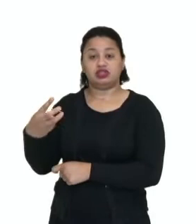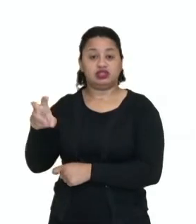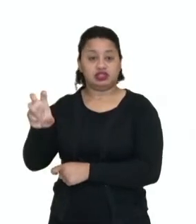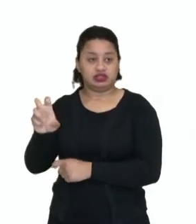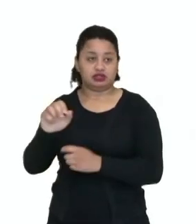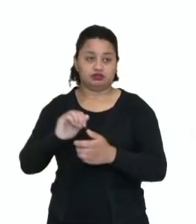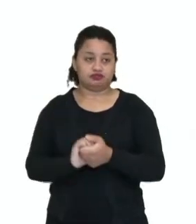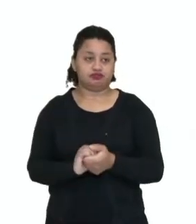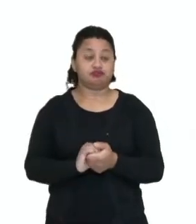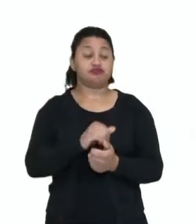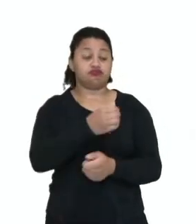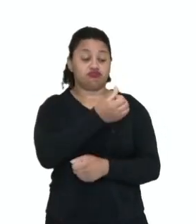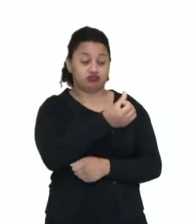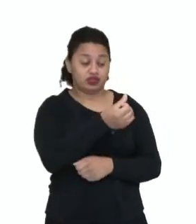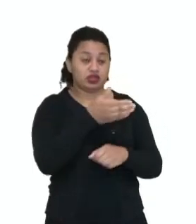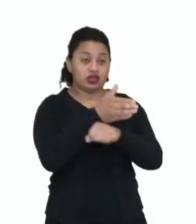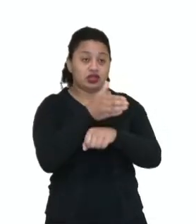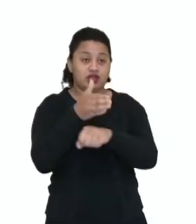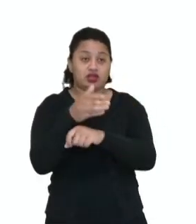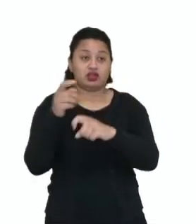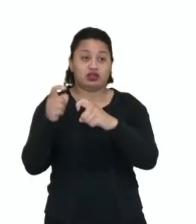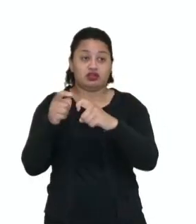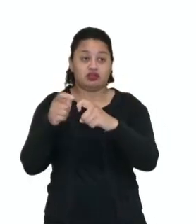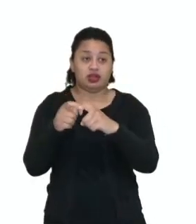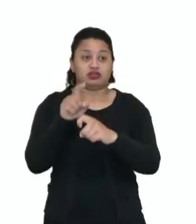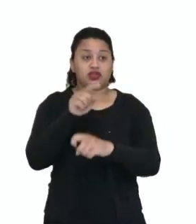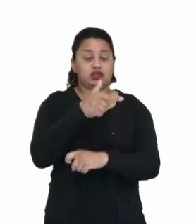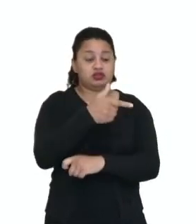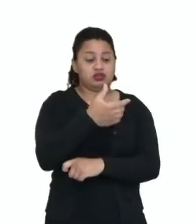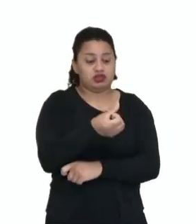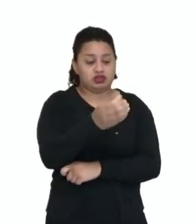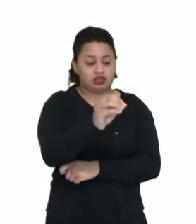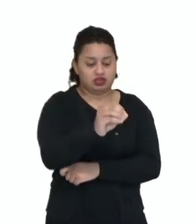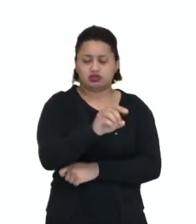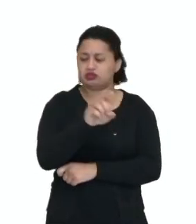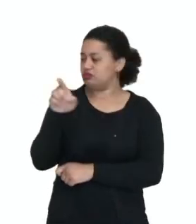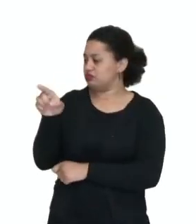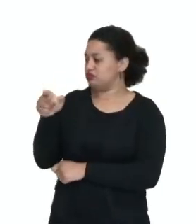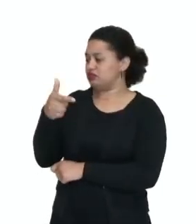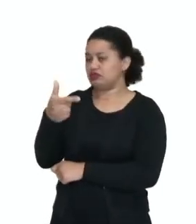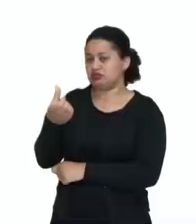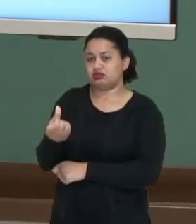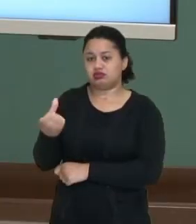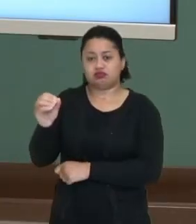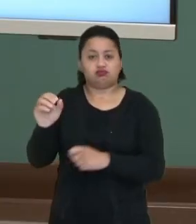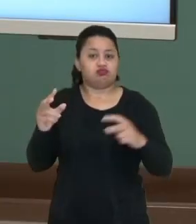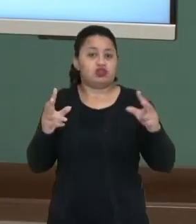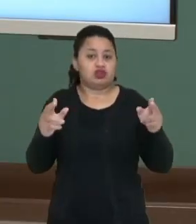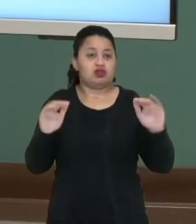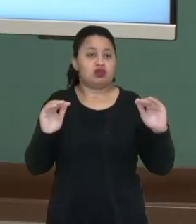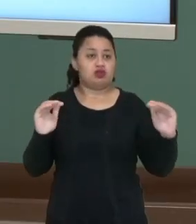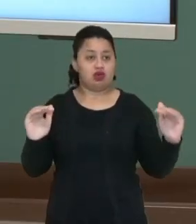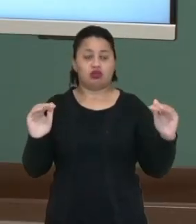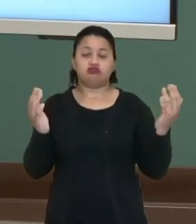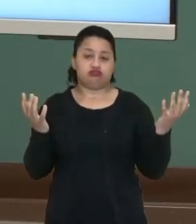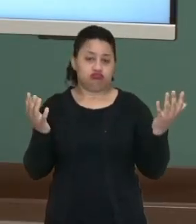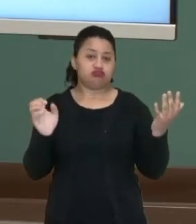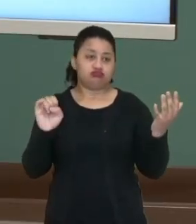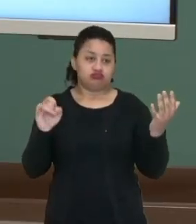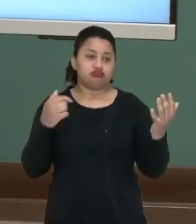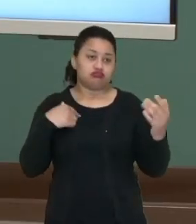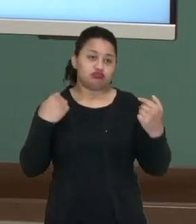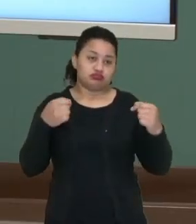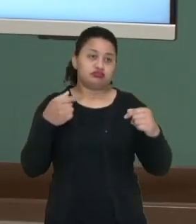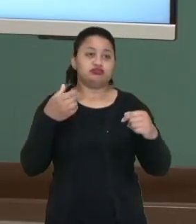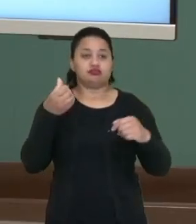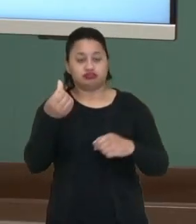206, 260 e no plano B também 260. Então não tem nenhuma diferença. Se ele precisar de 6